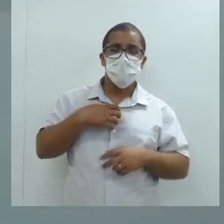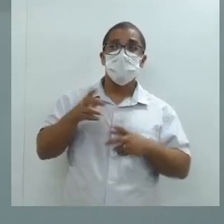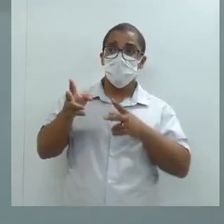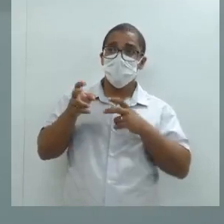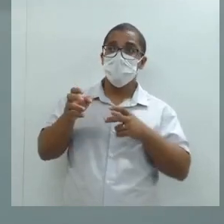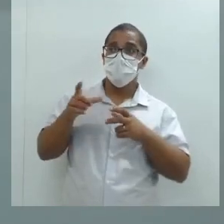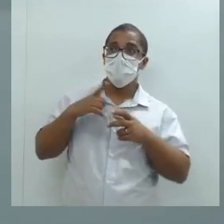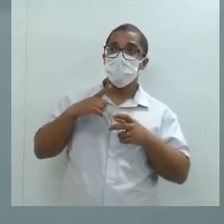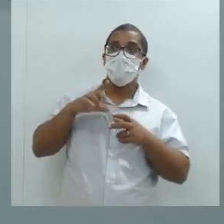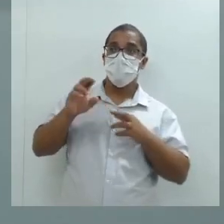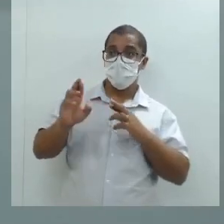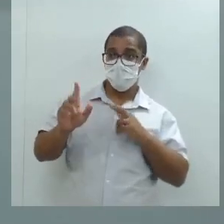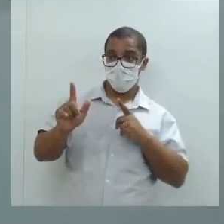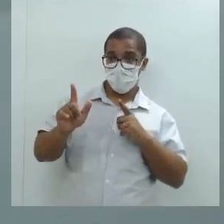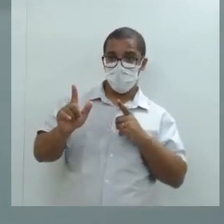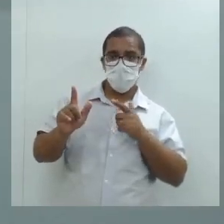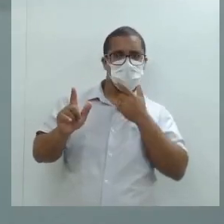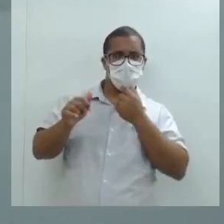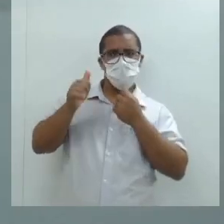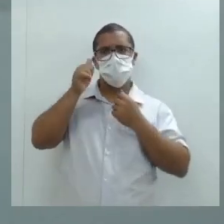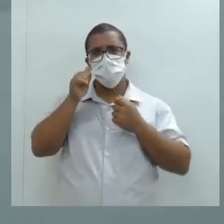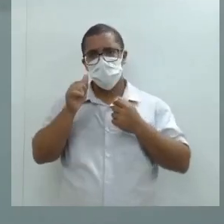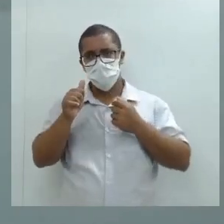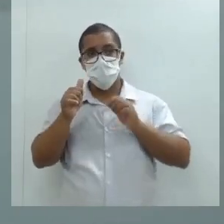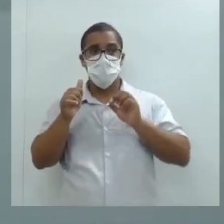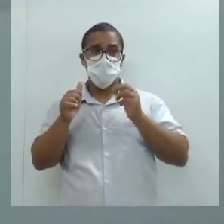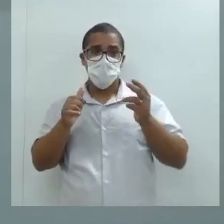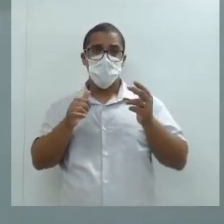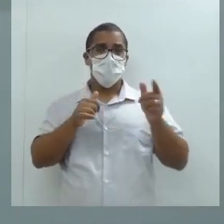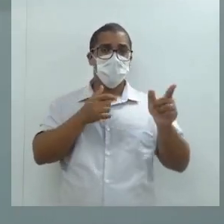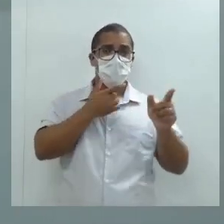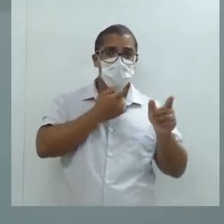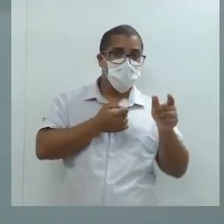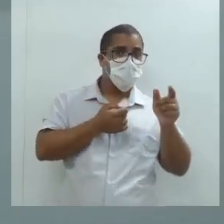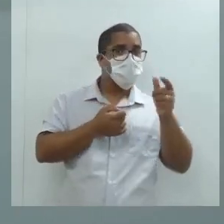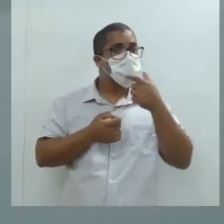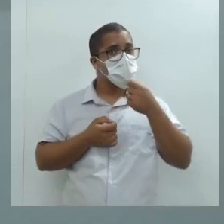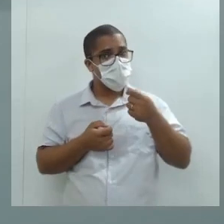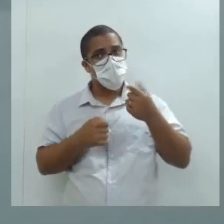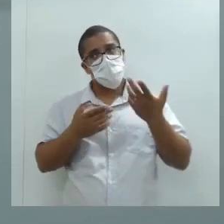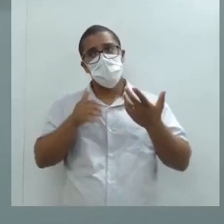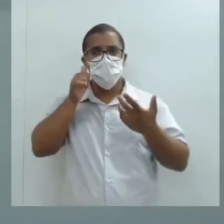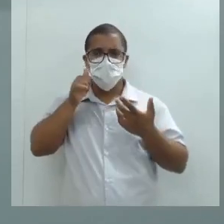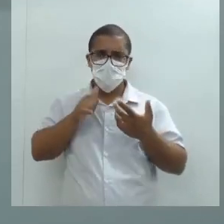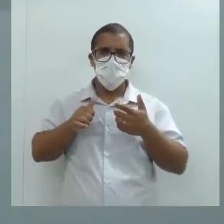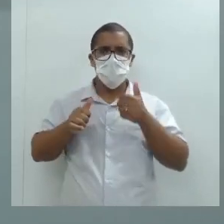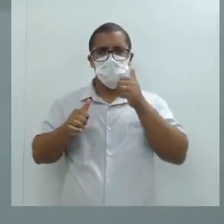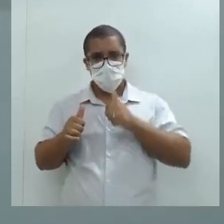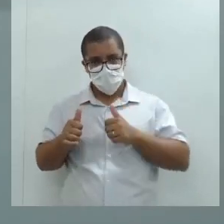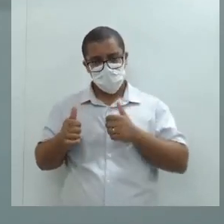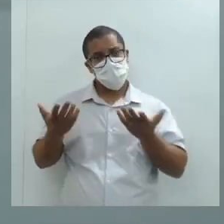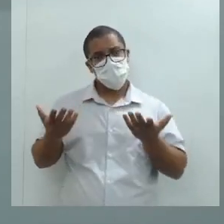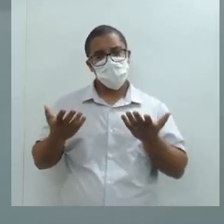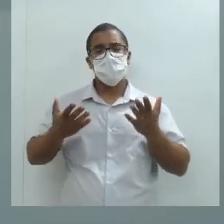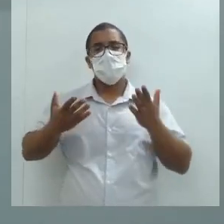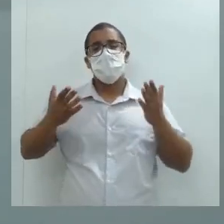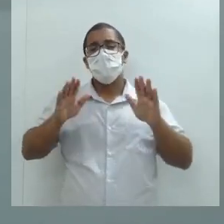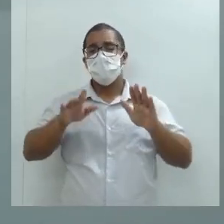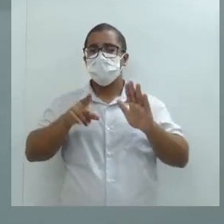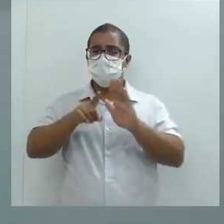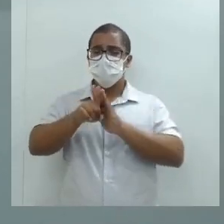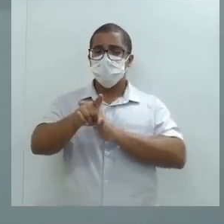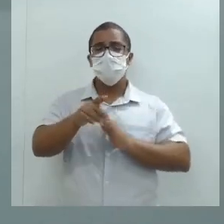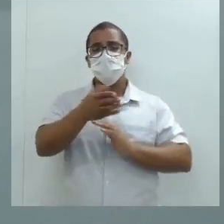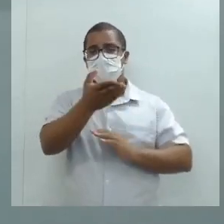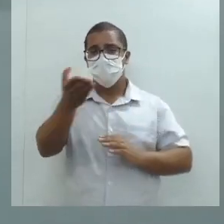oposto ou pelo mesmo sexo. E daí eu venho com um questionamento para vocês, né? Principalmente para